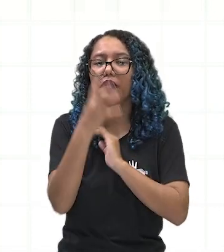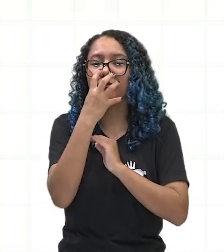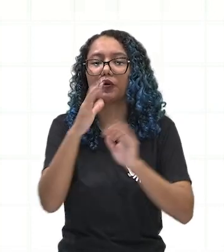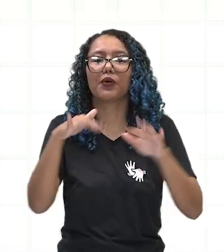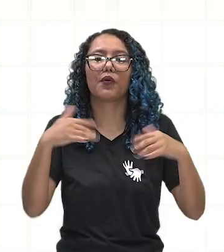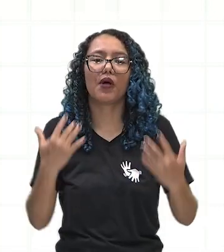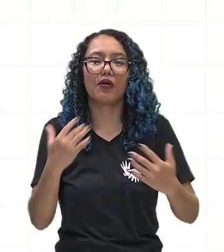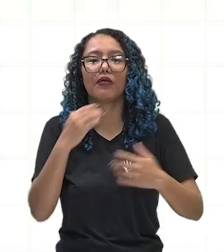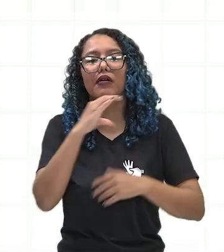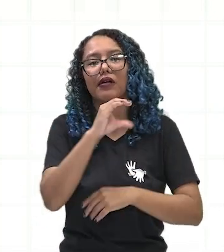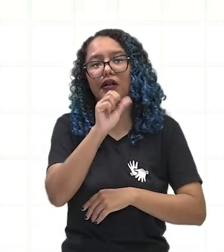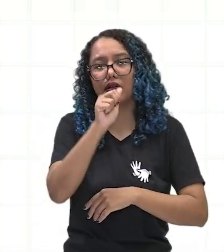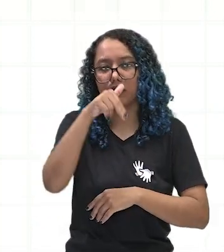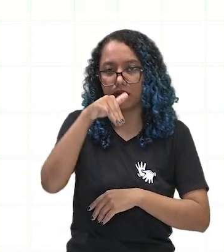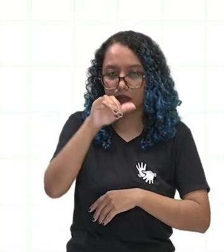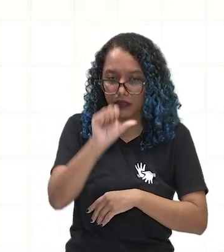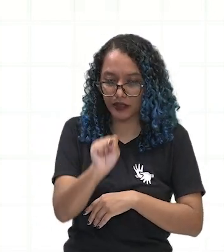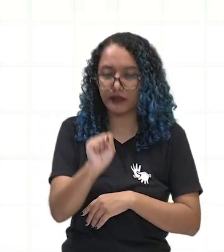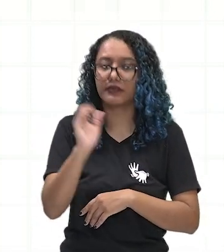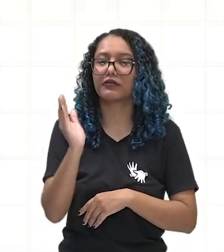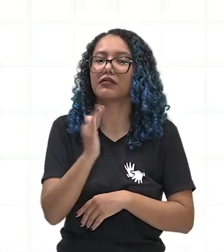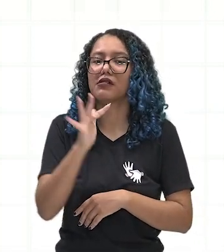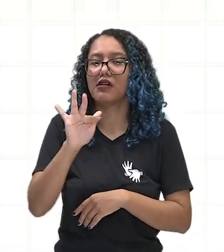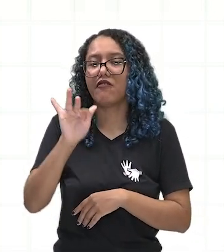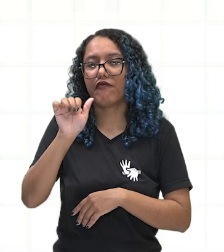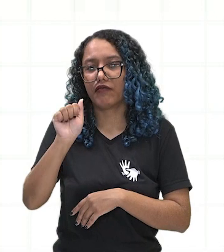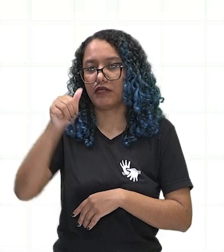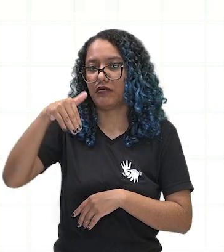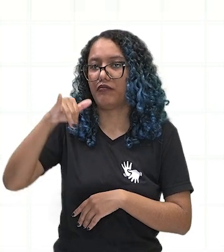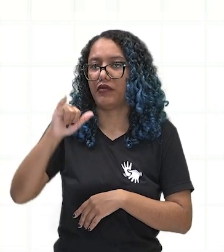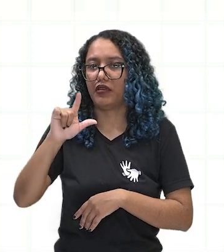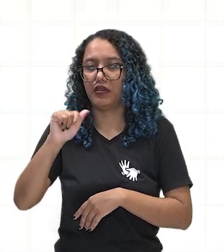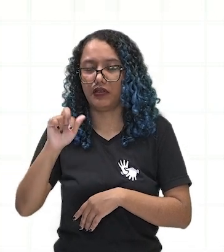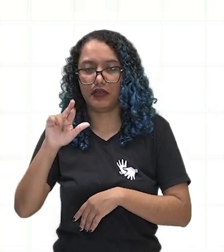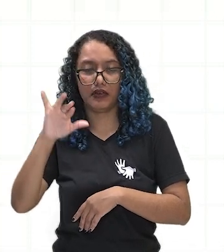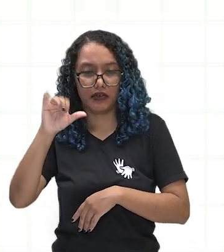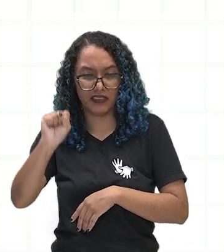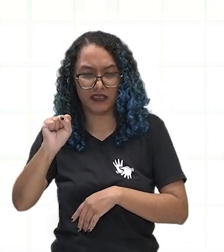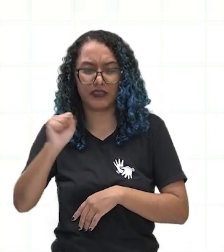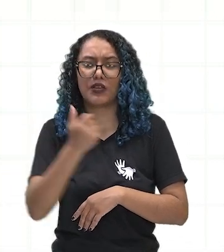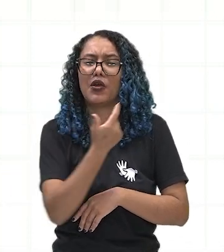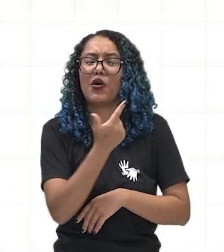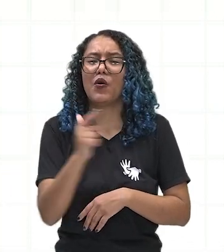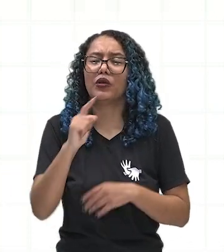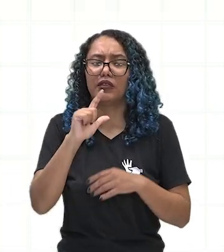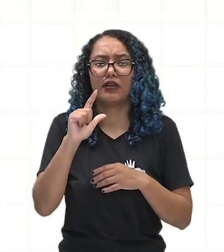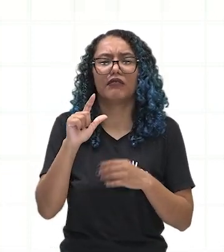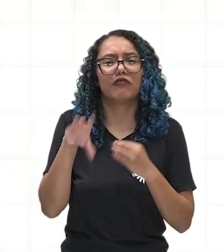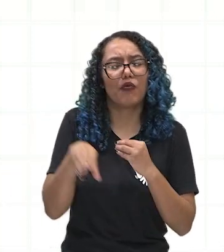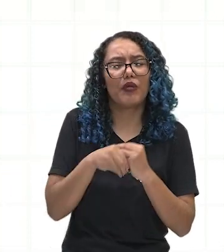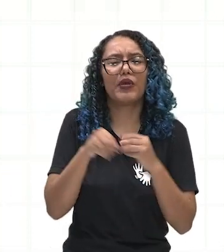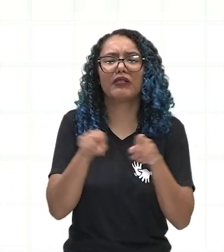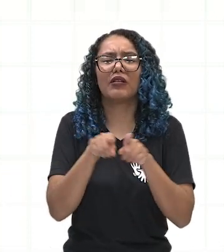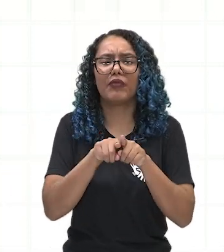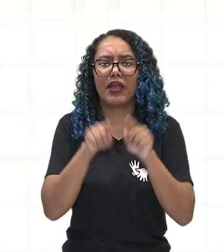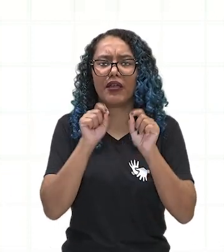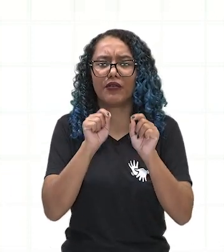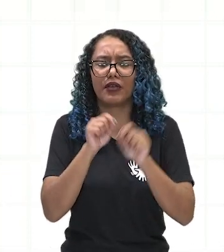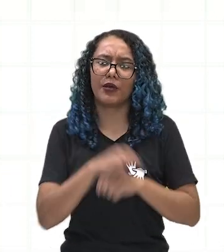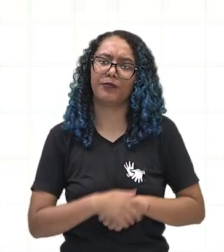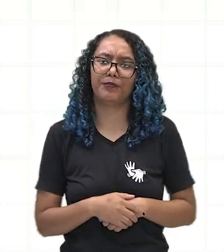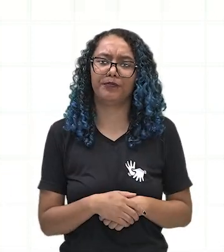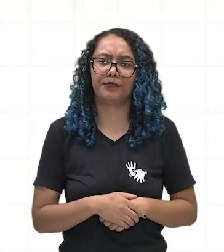Canis familiares, certo? Mais uma observação aí que a gente precisa fazer é que essa regra